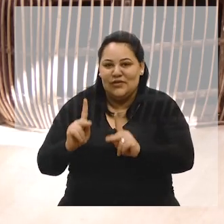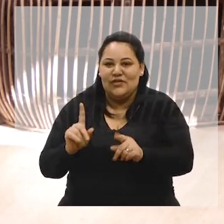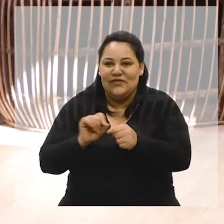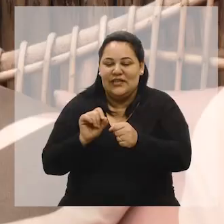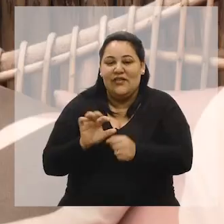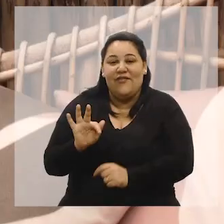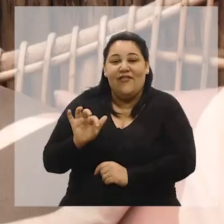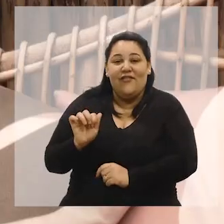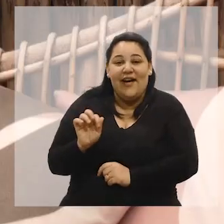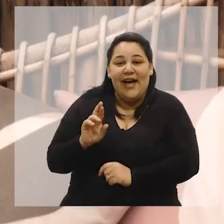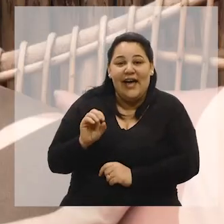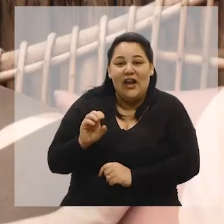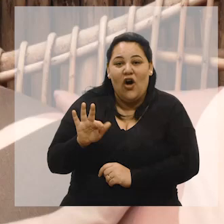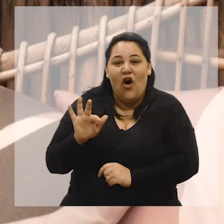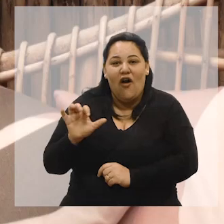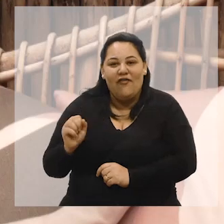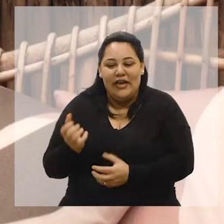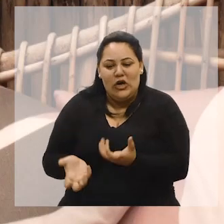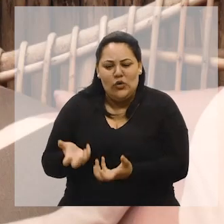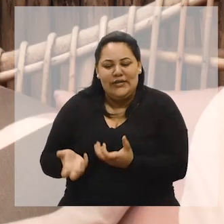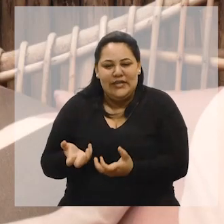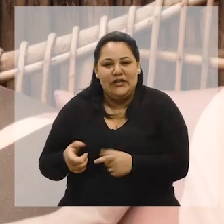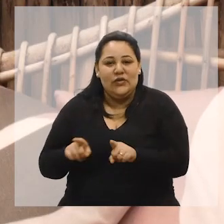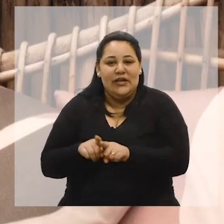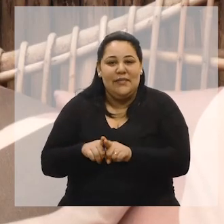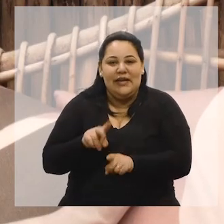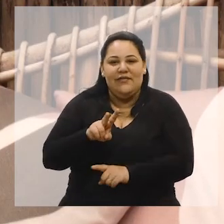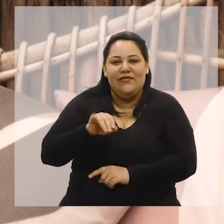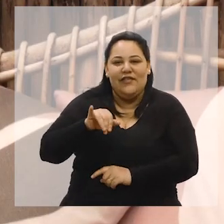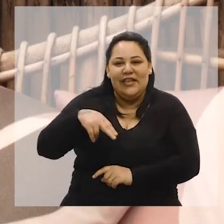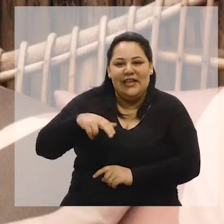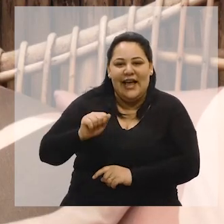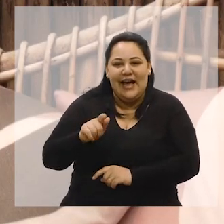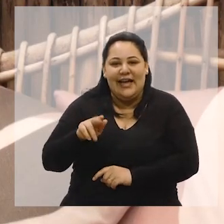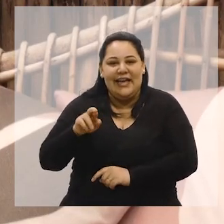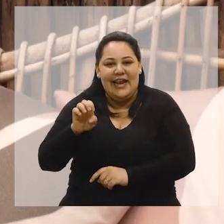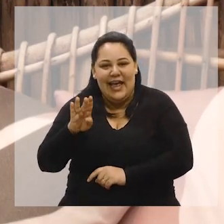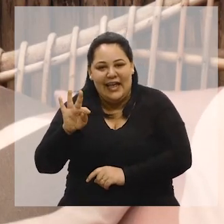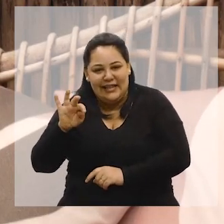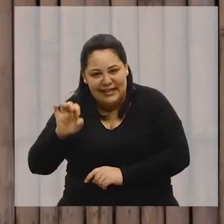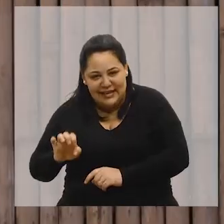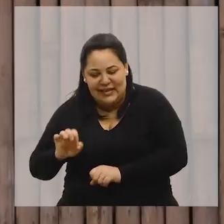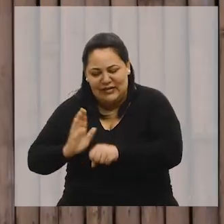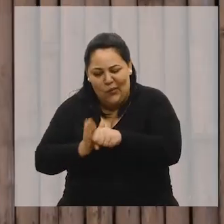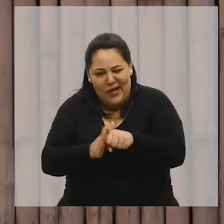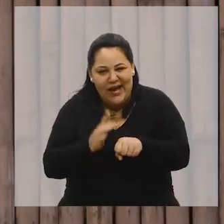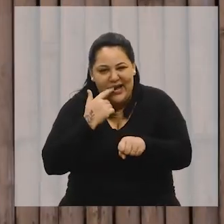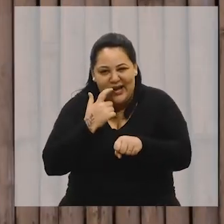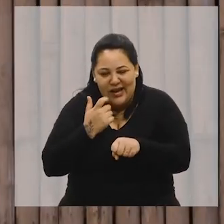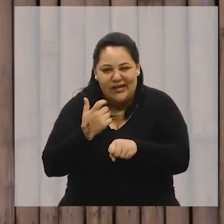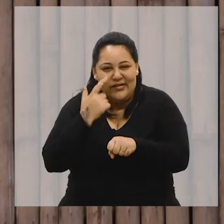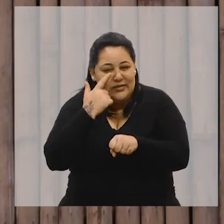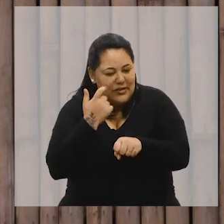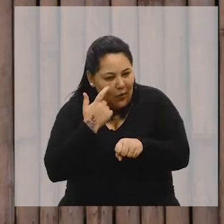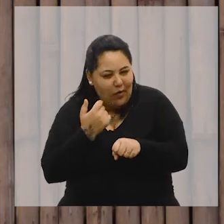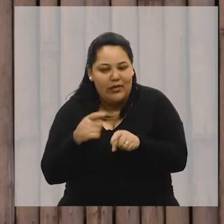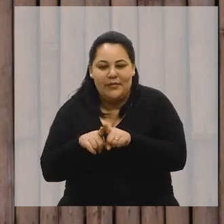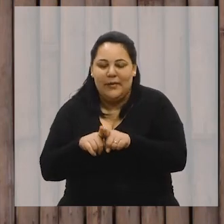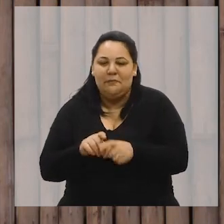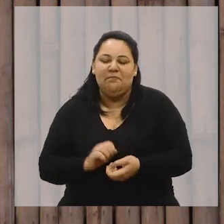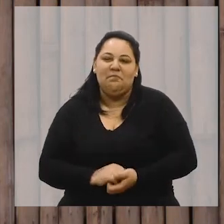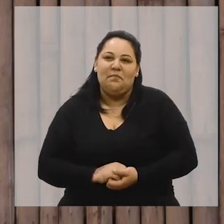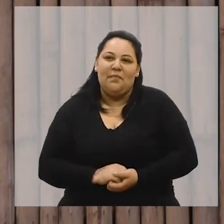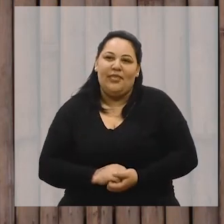reproduzindo, que foi a farofa, que foi o cozido, que foi o vinagrete. E aí eu fico muito feliz. E atenção, não atrapalha na hora de cozinhar